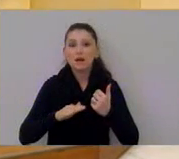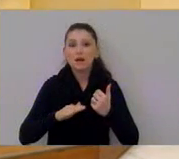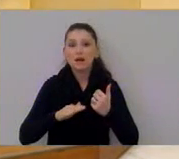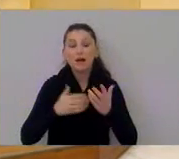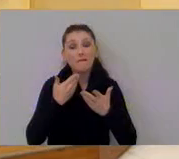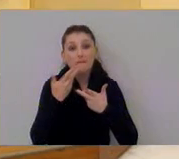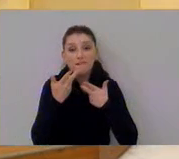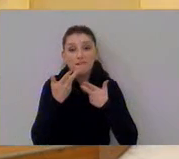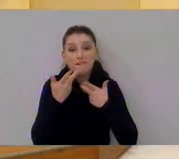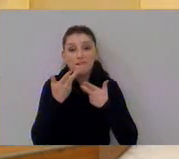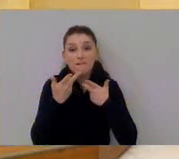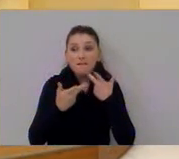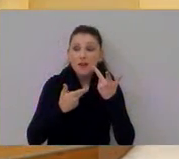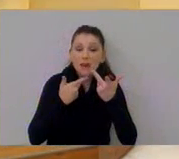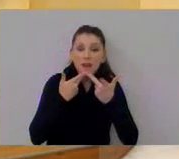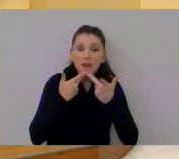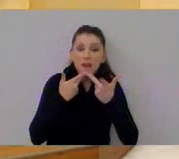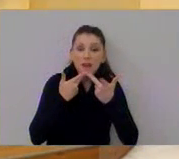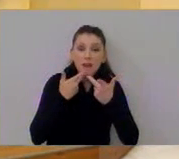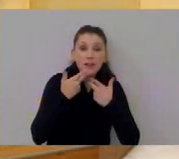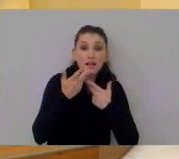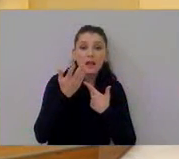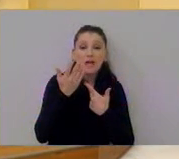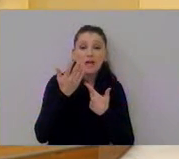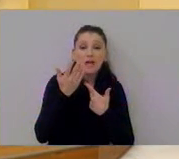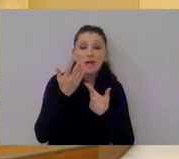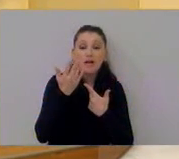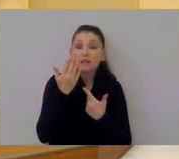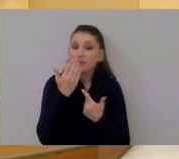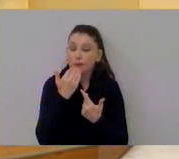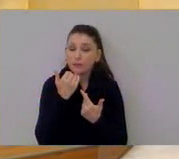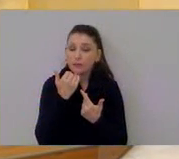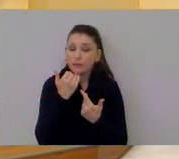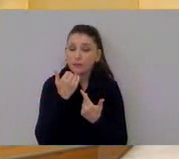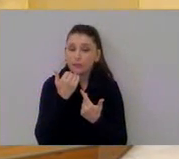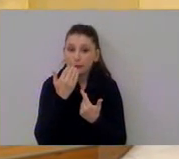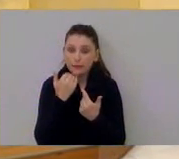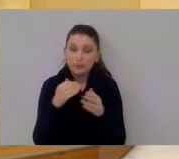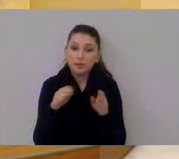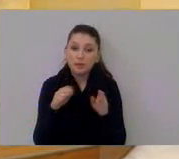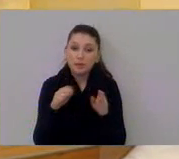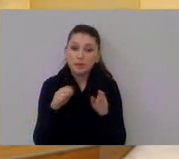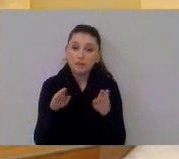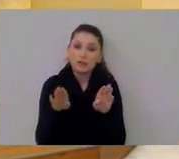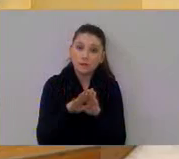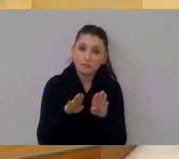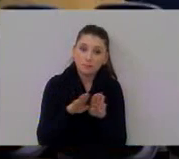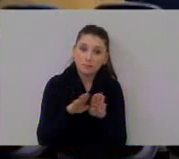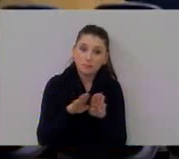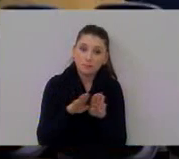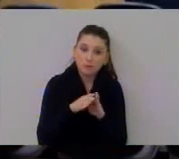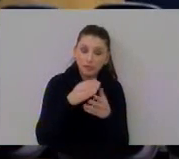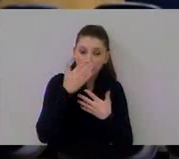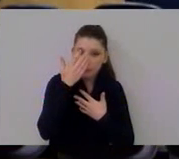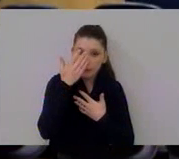defender muito mais até que os vereadores. Muito obrigada.